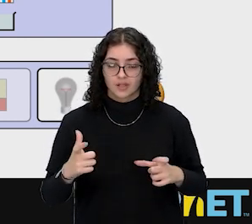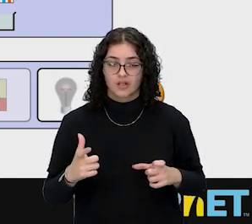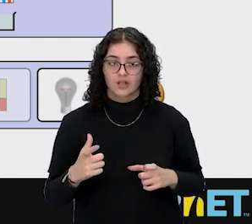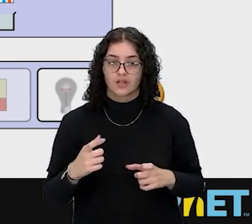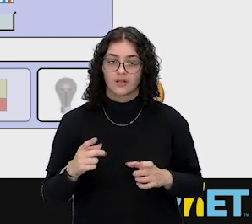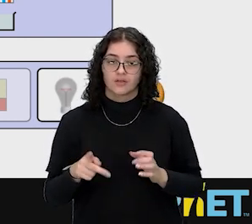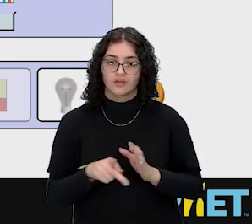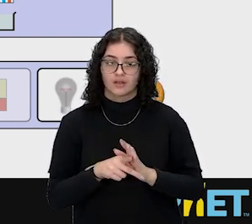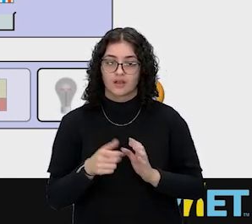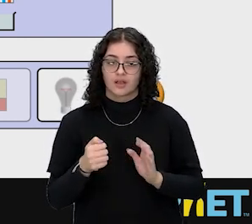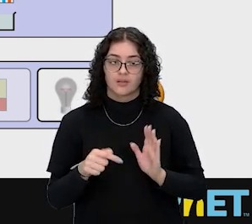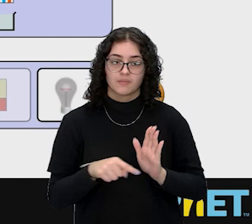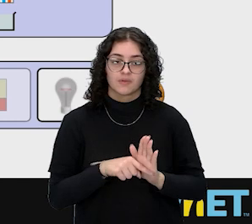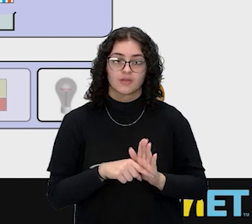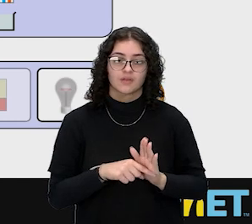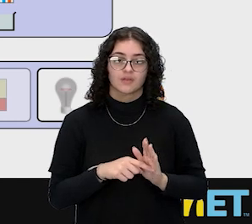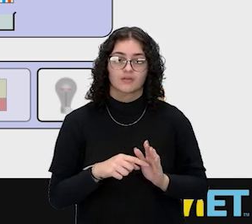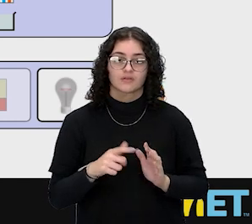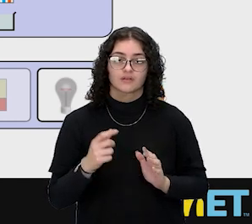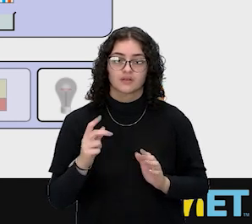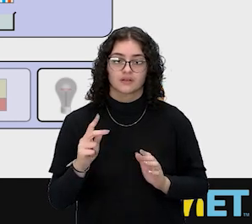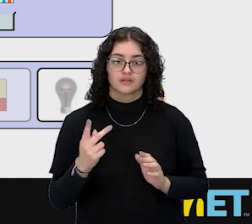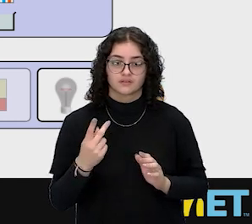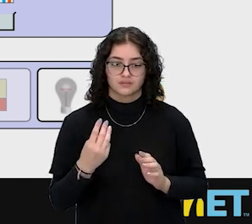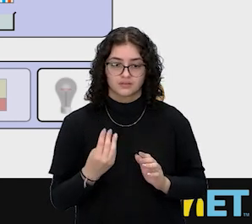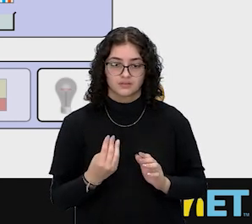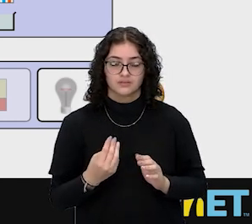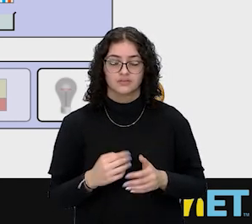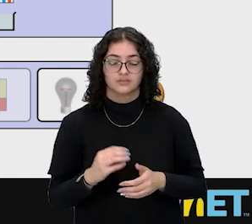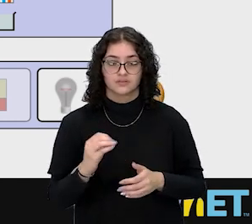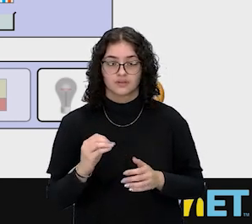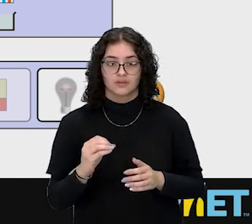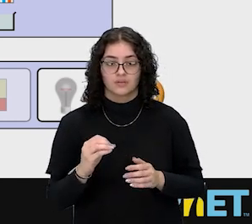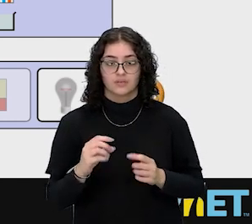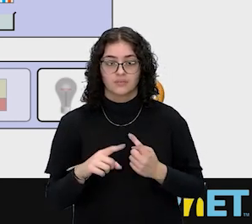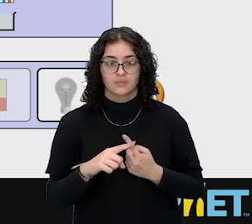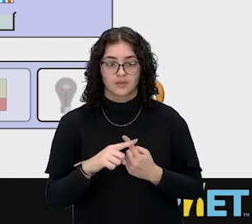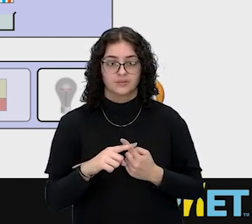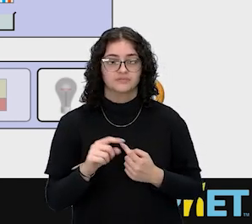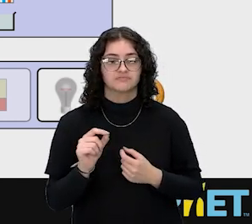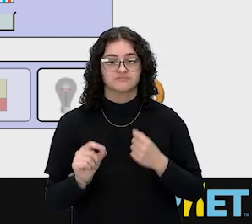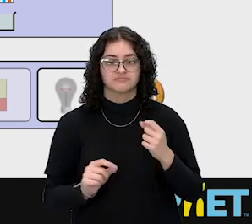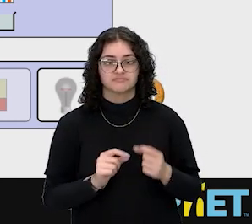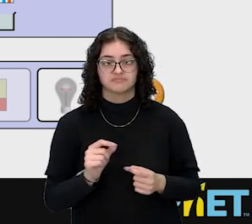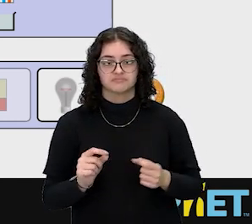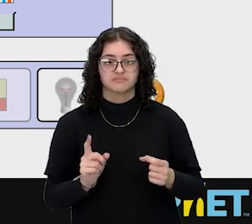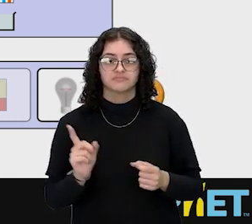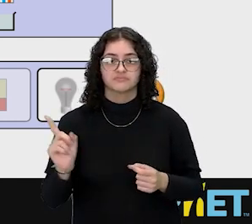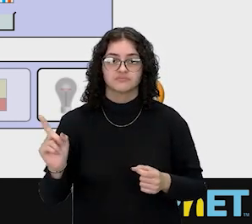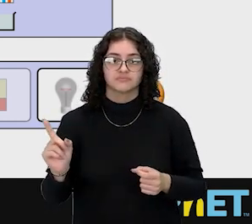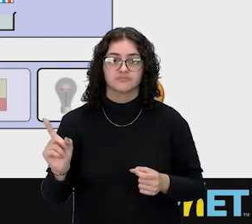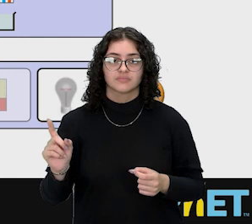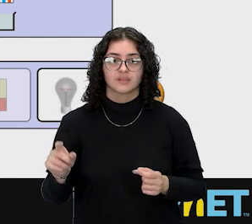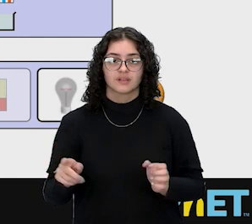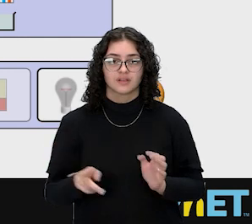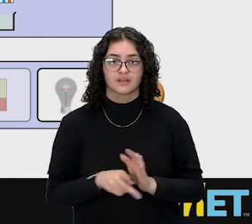A- e H3O+, se vocês olharem na equação lá embaixo. Sumaia, o que é o A-? É o